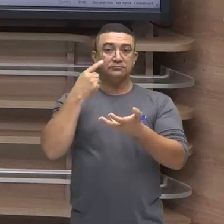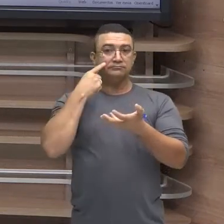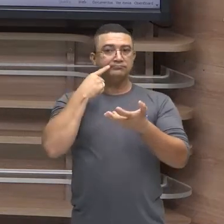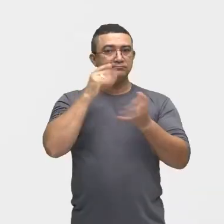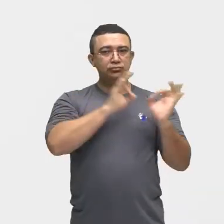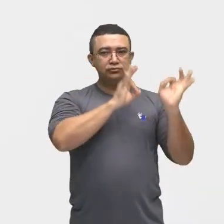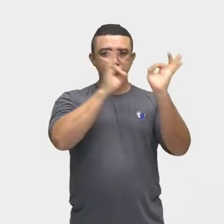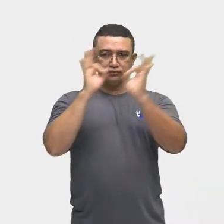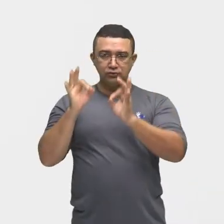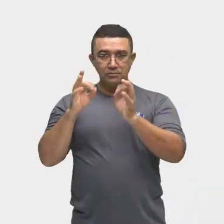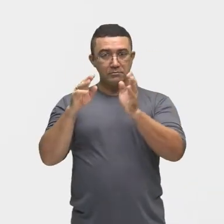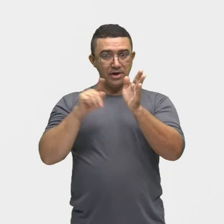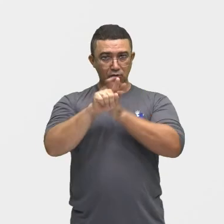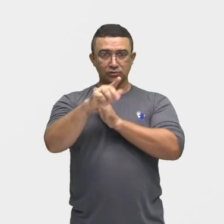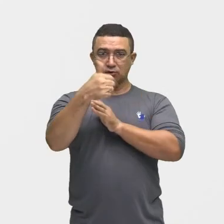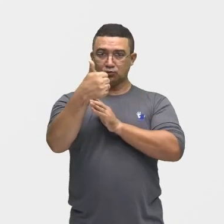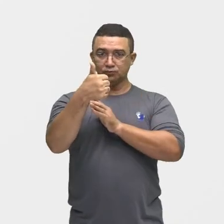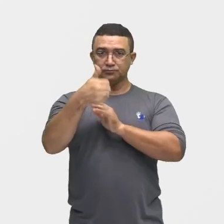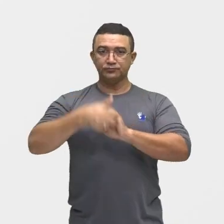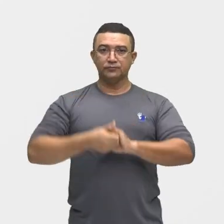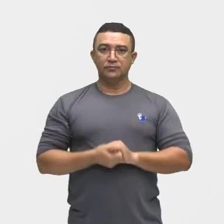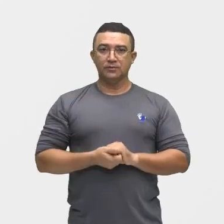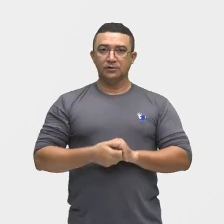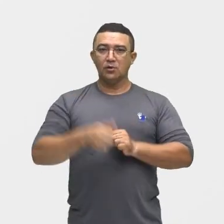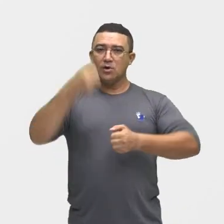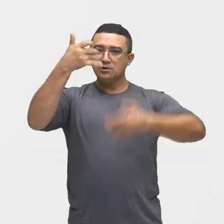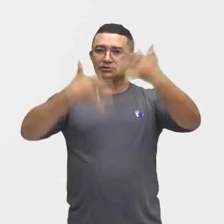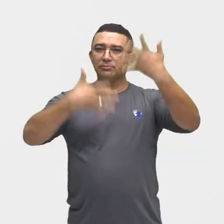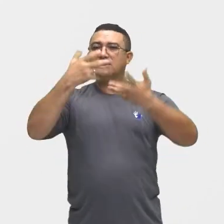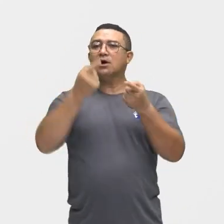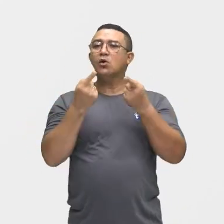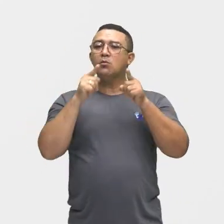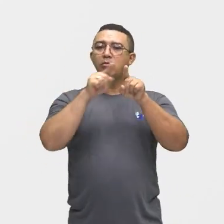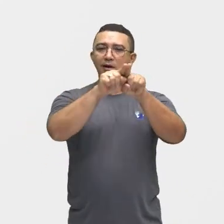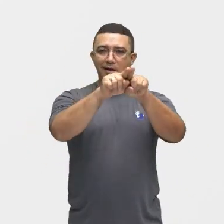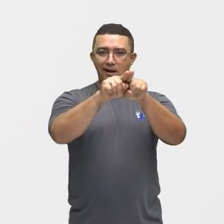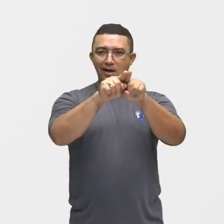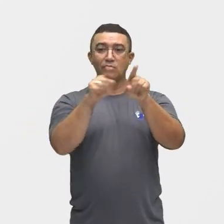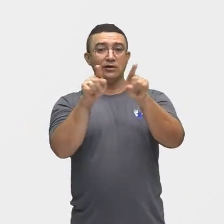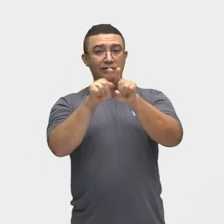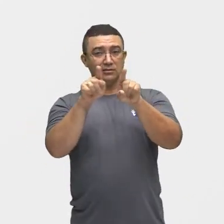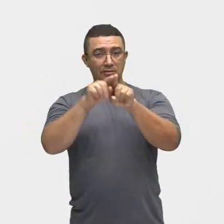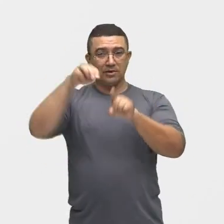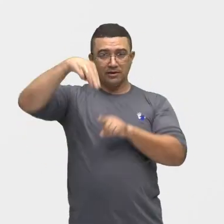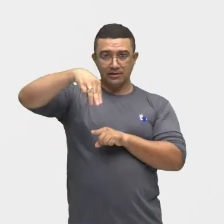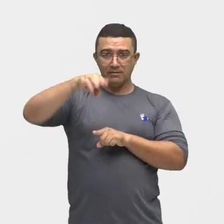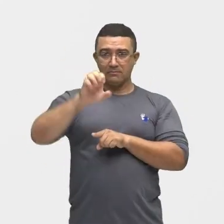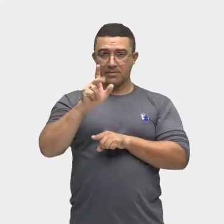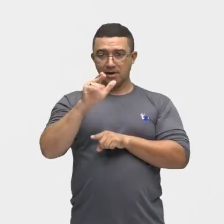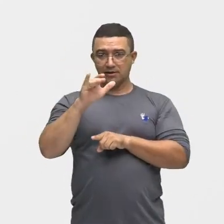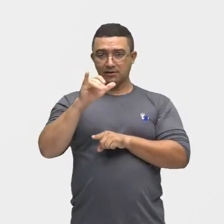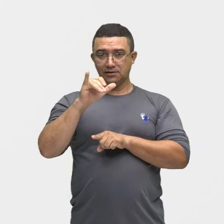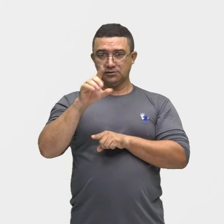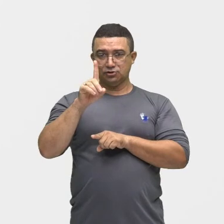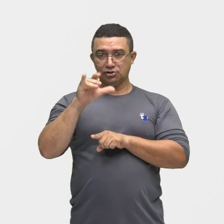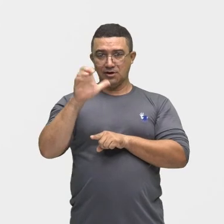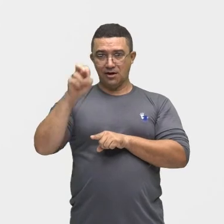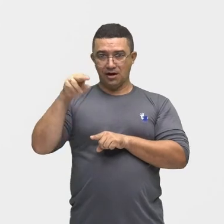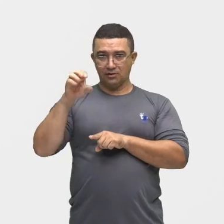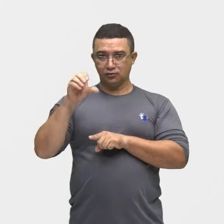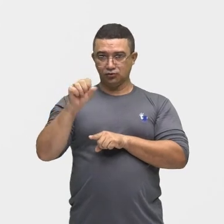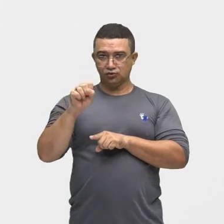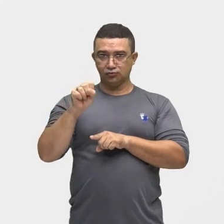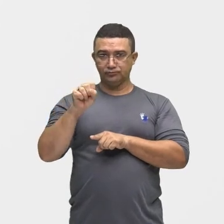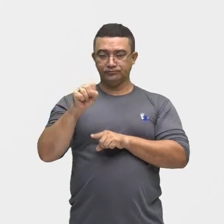a primeira questão, onde nós temos aí para vocês explicarem, né, o que são paralelos e o que são meridianos. Então a